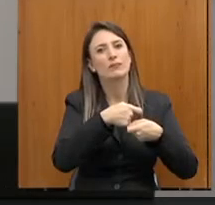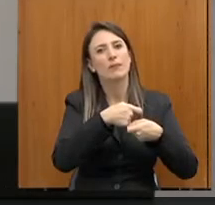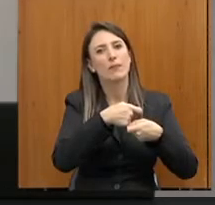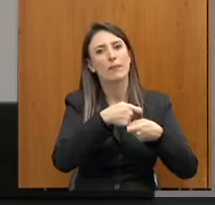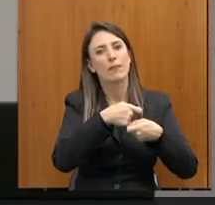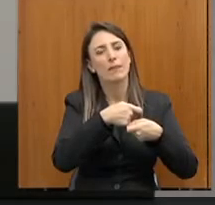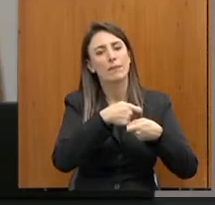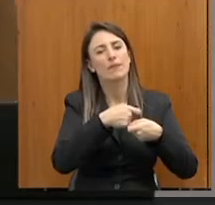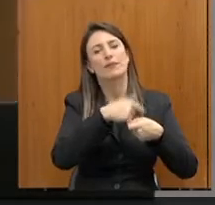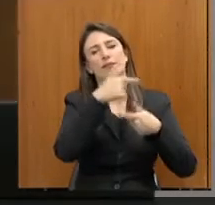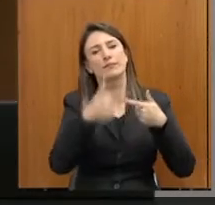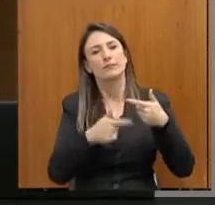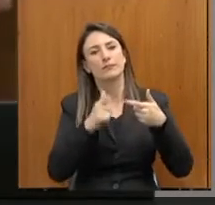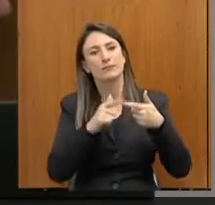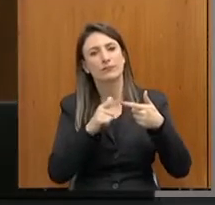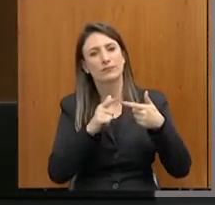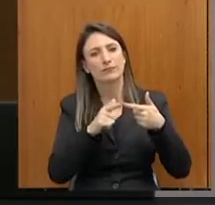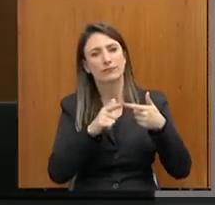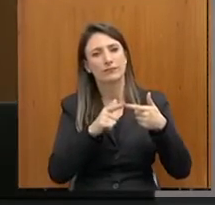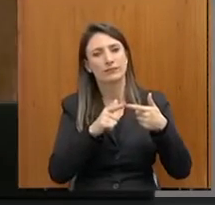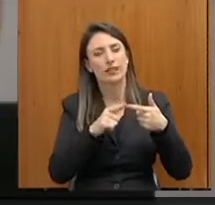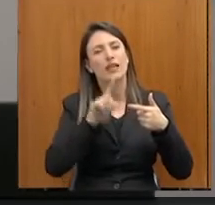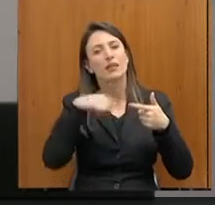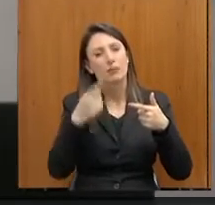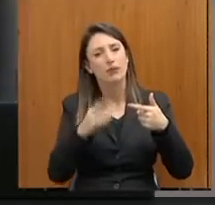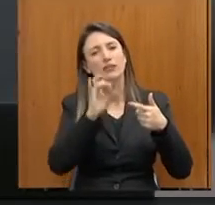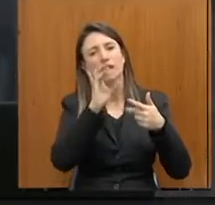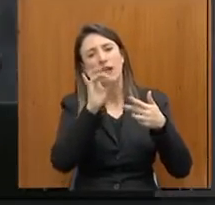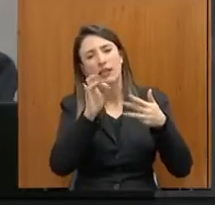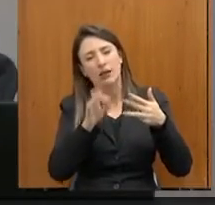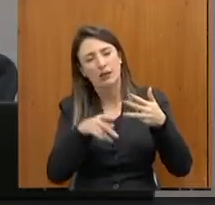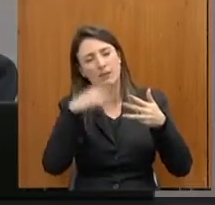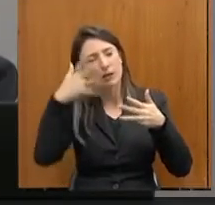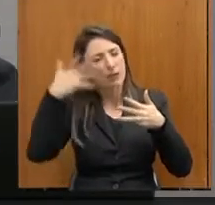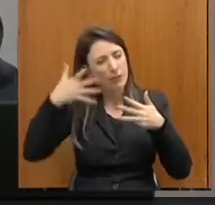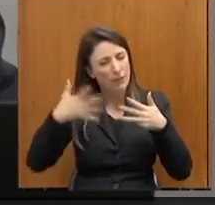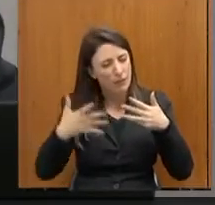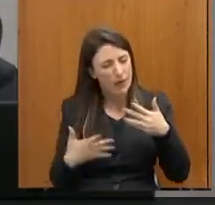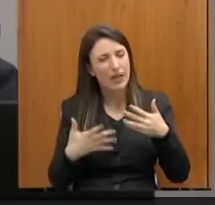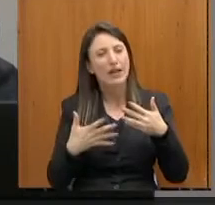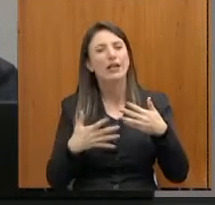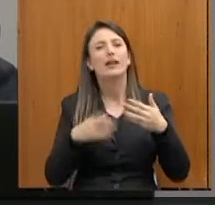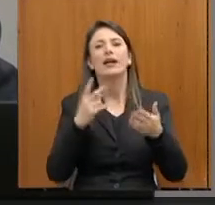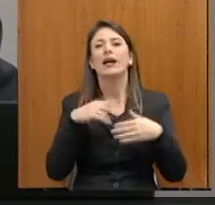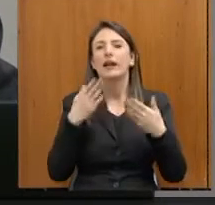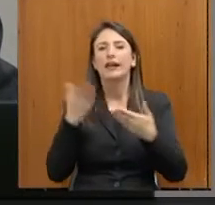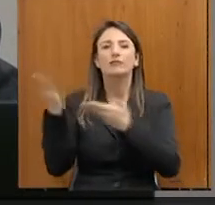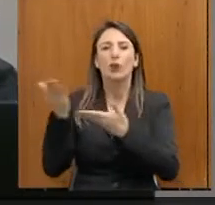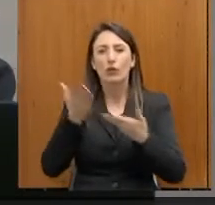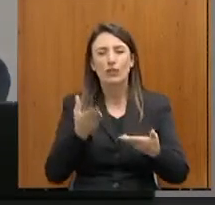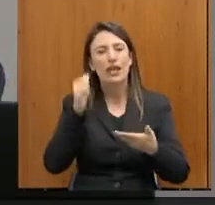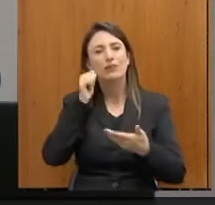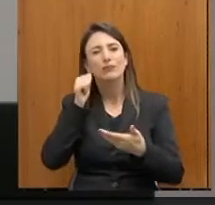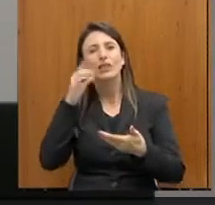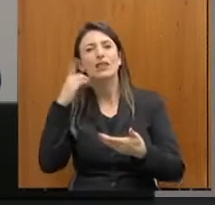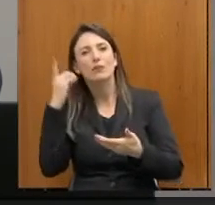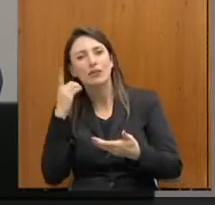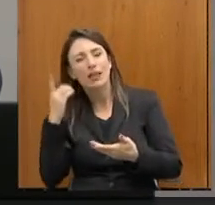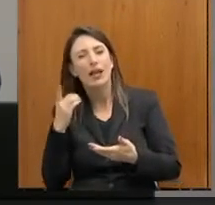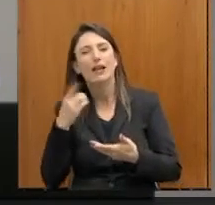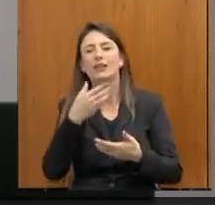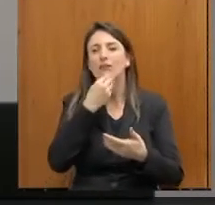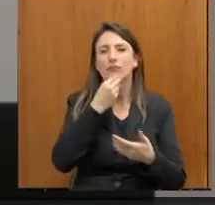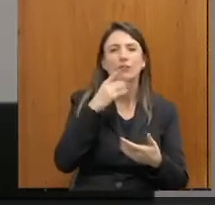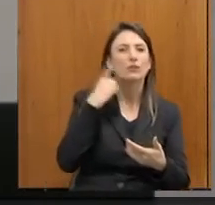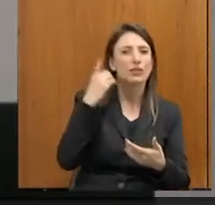e na sequência após a fala de cada autoridade será concedida a palavra as deputadas e os deputados nos